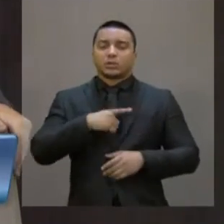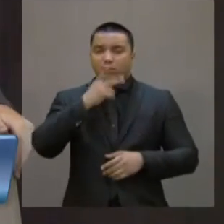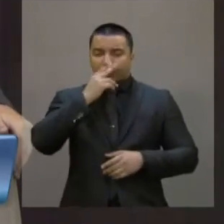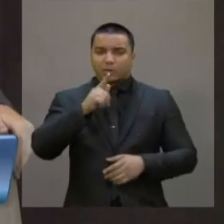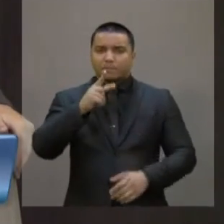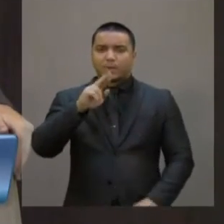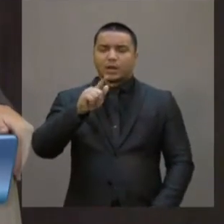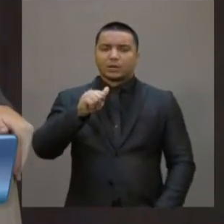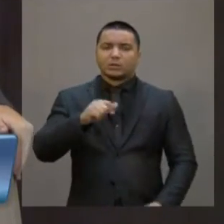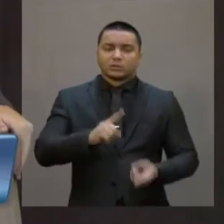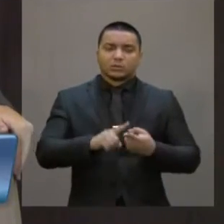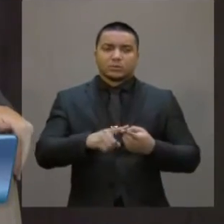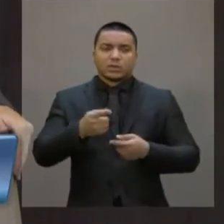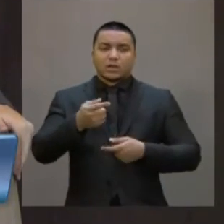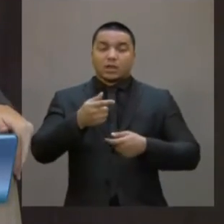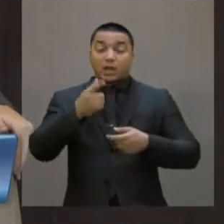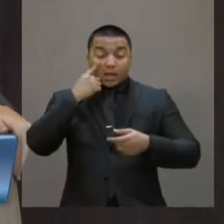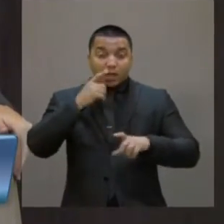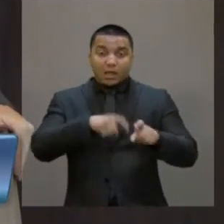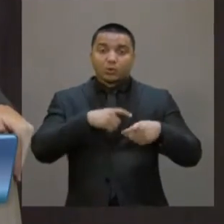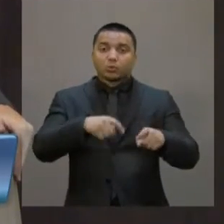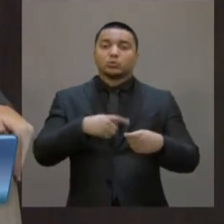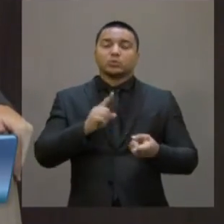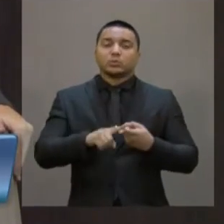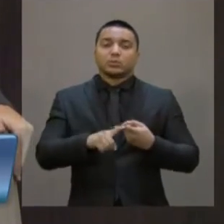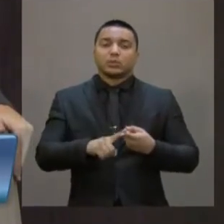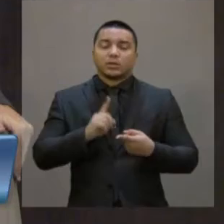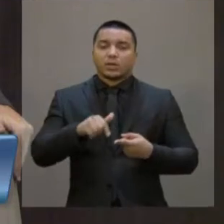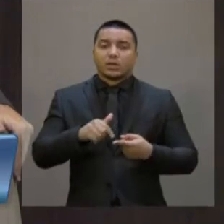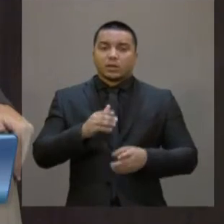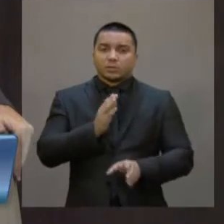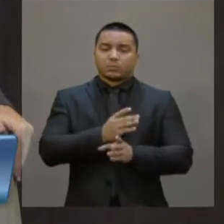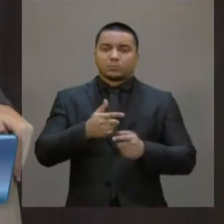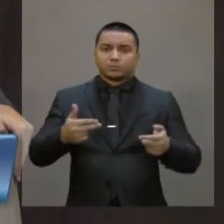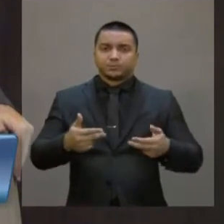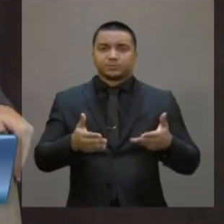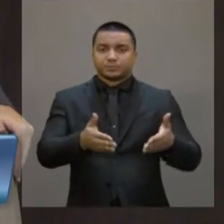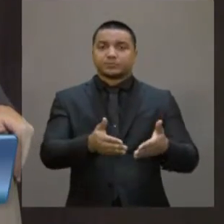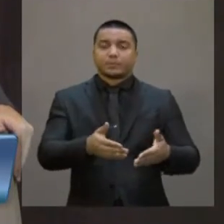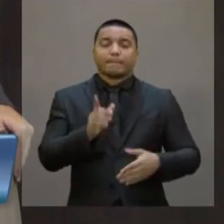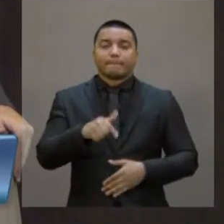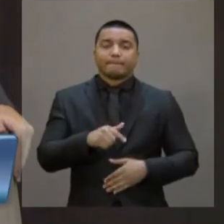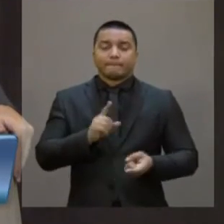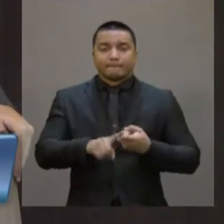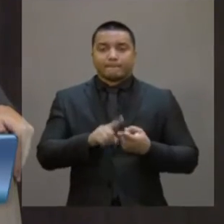em hortaliças, em agricultura, inclusive, de hortaliças, através